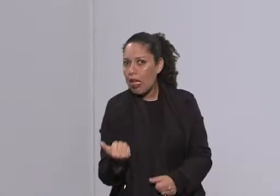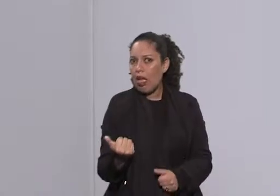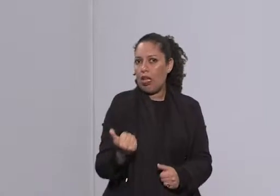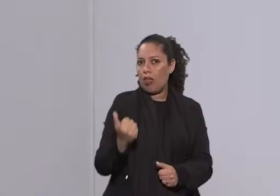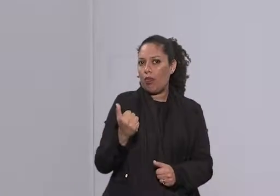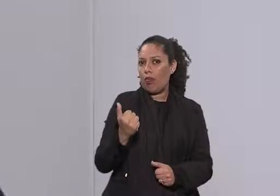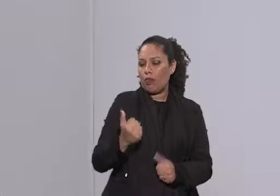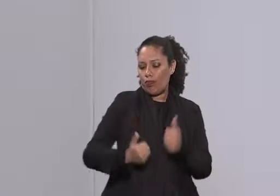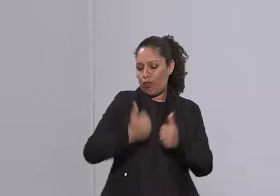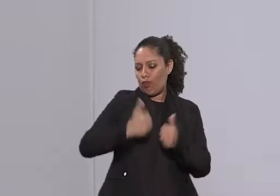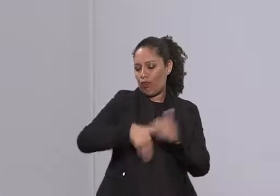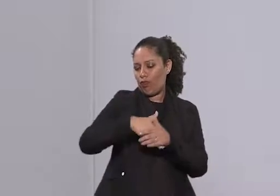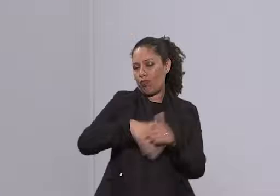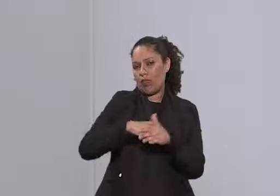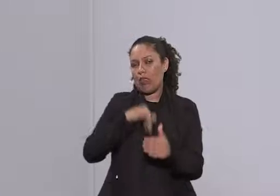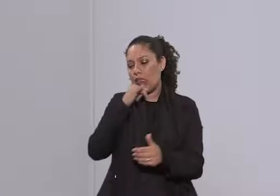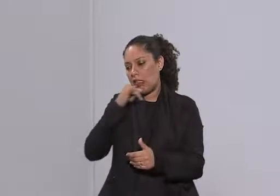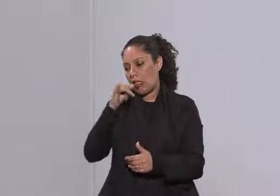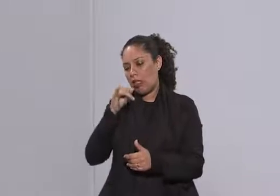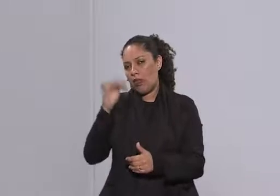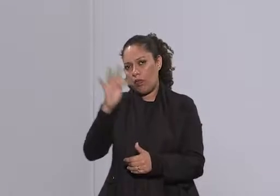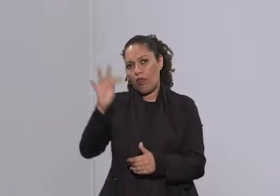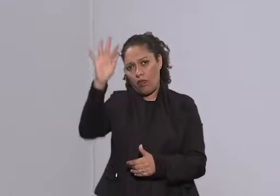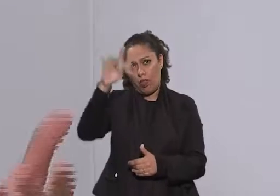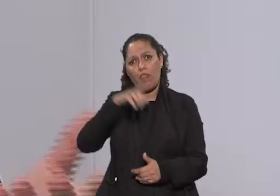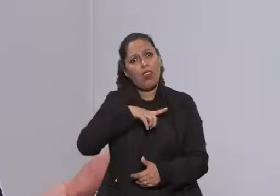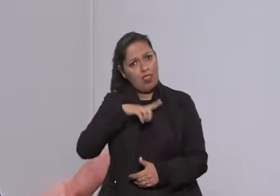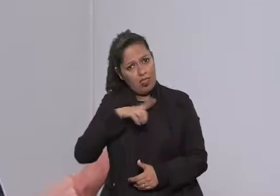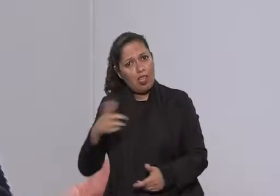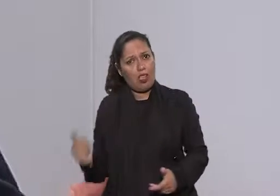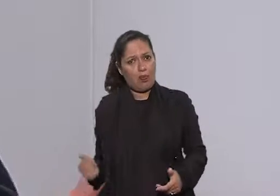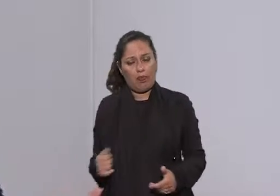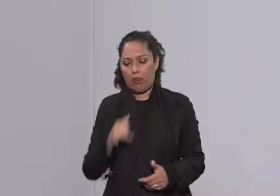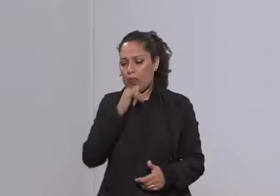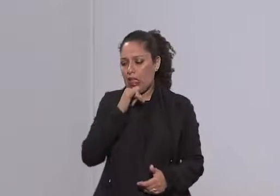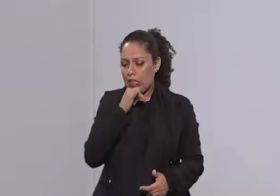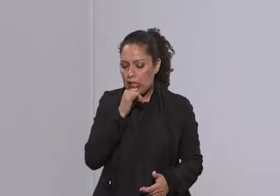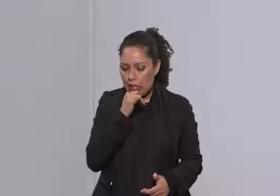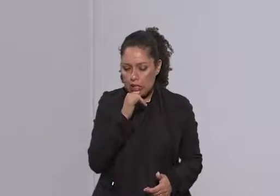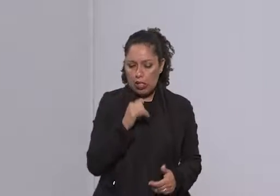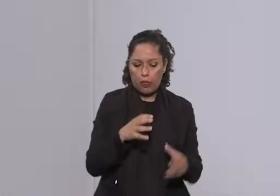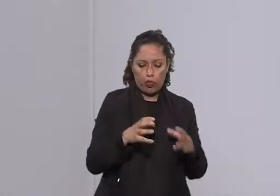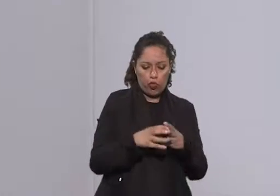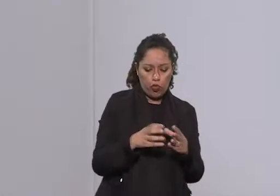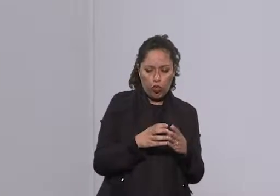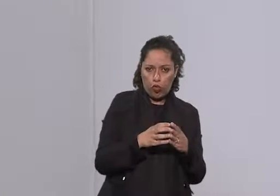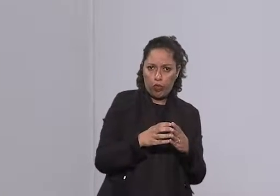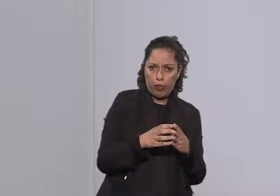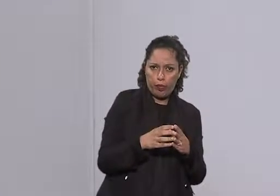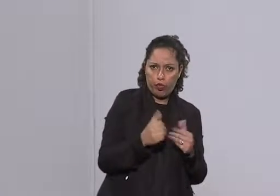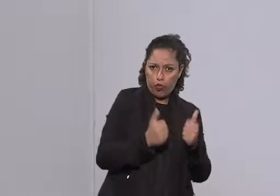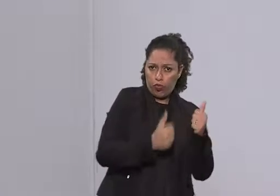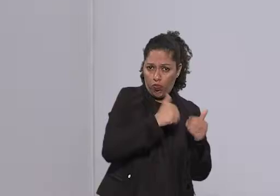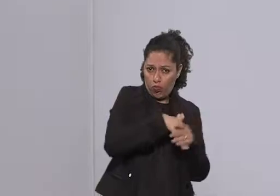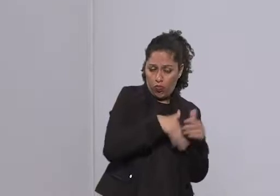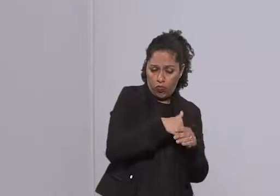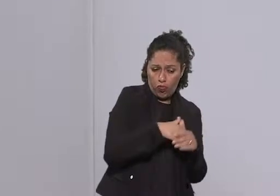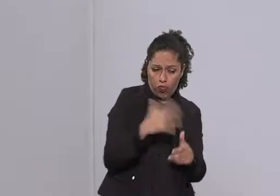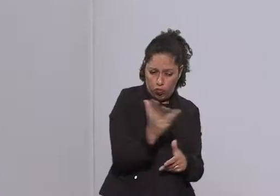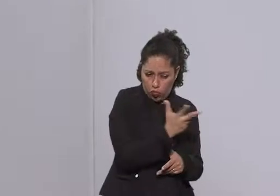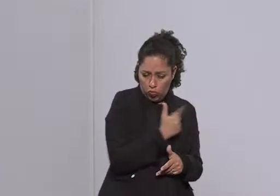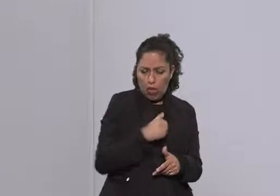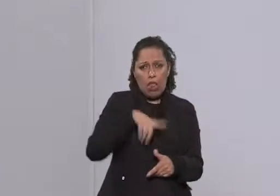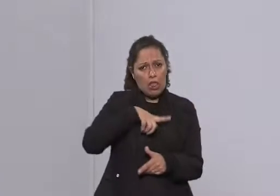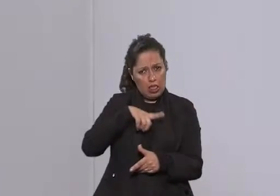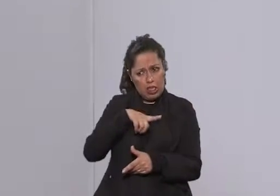especial nas comunidades né eu acho que os clubes têm até programas voltados para isso a gente tem esse acompanhamento muito próximo sem